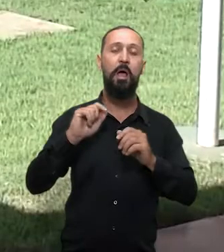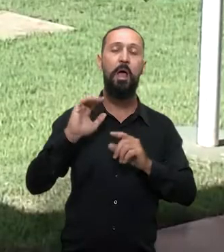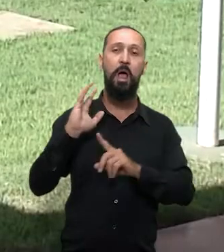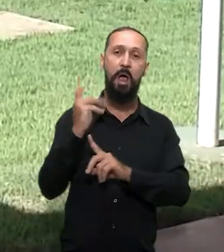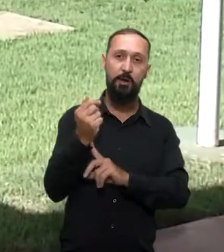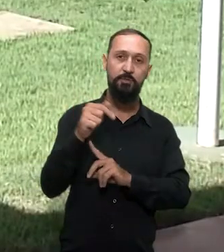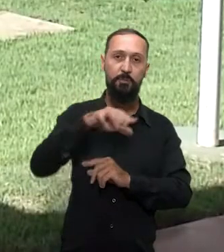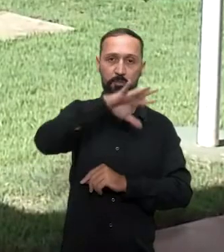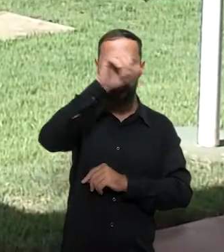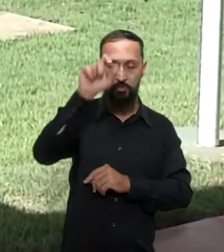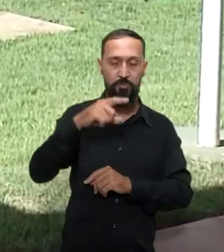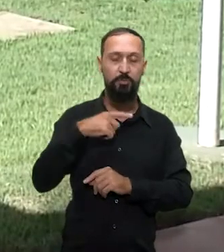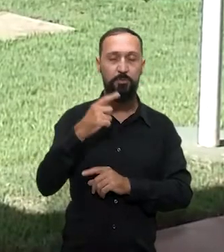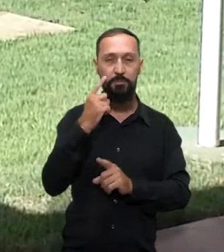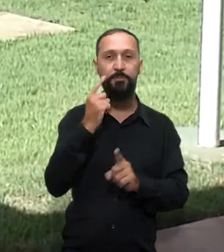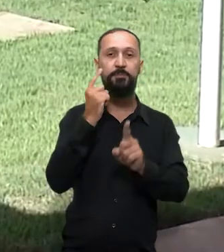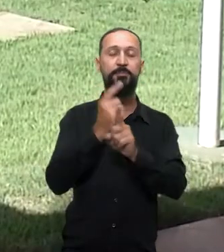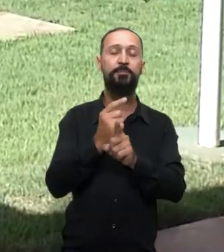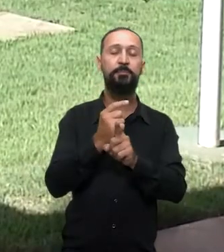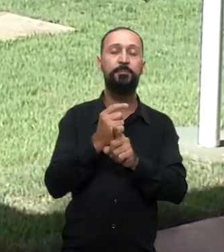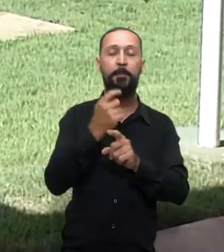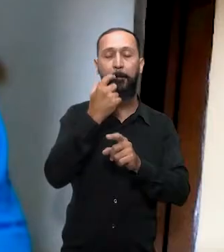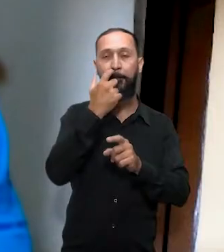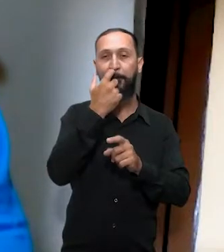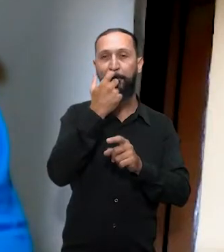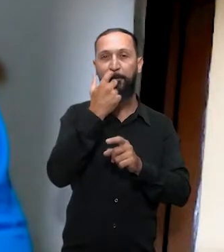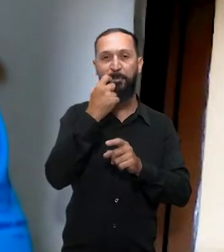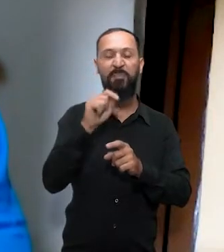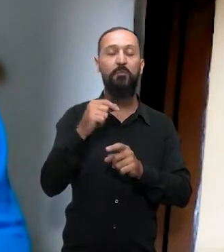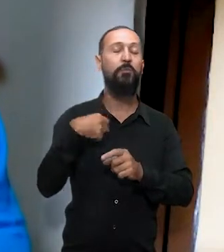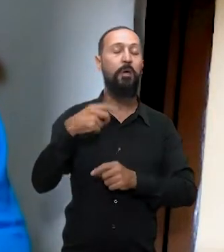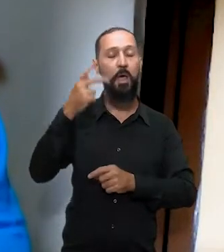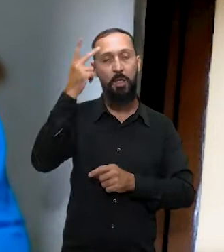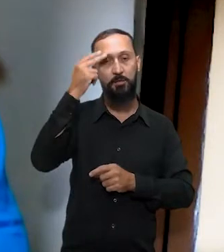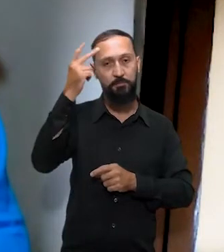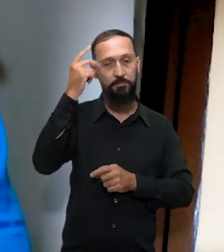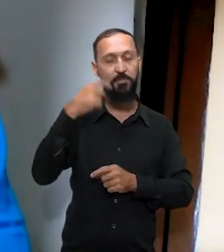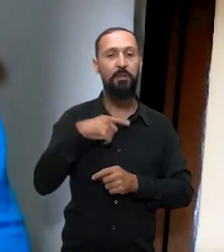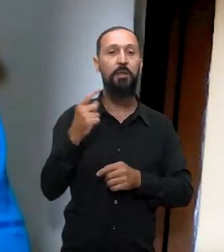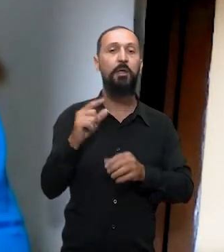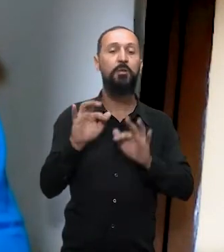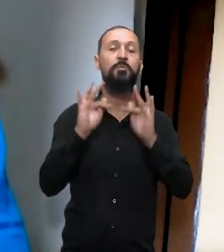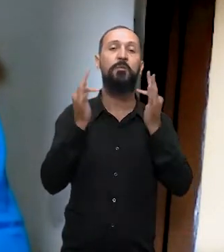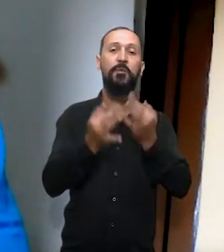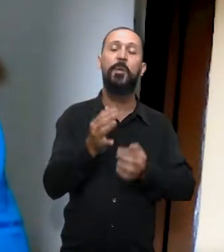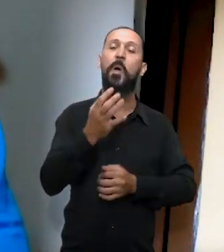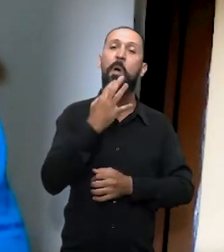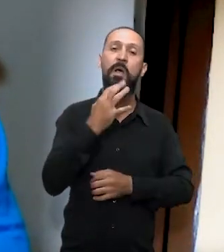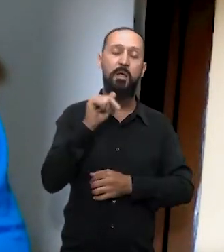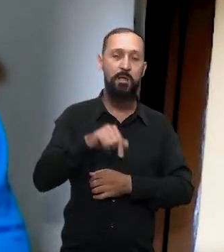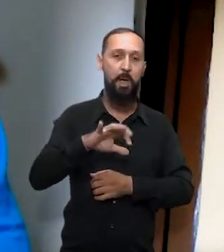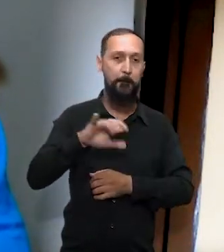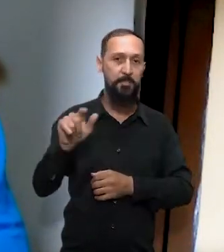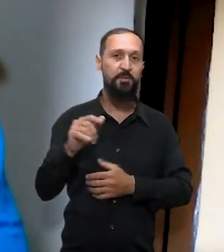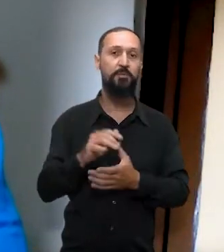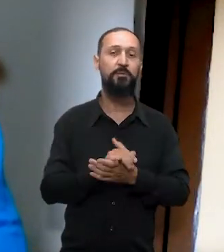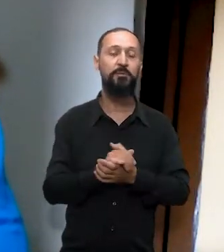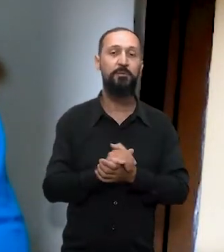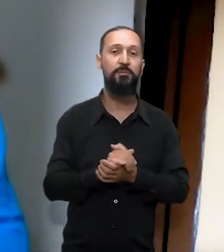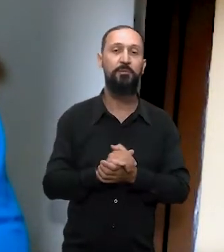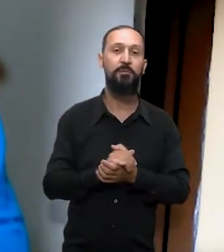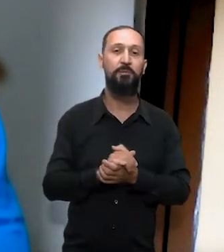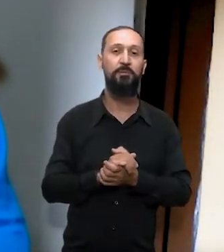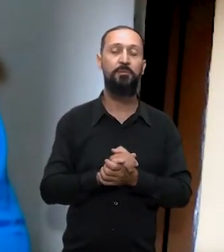para a arte de Mato Grosso do Sul. O meu encontro com o Henrique Spengler foi de uma forma muito natural. Ele era de uma família conhecida em Campo